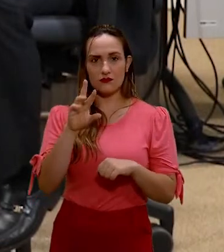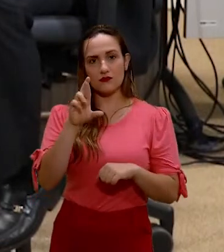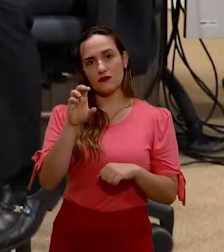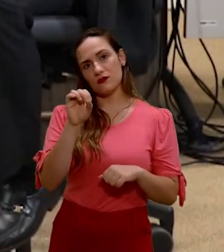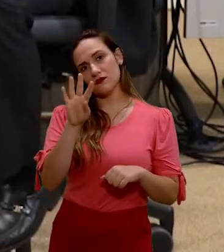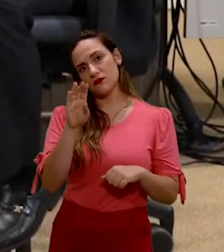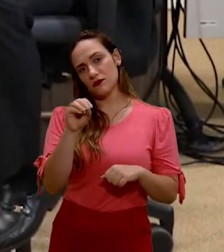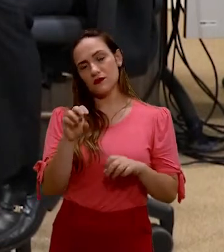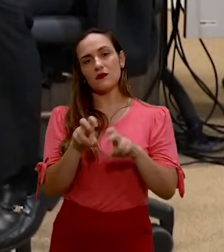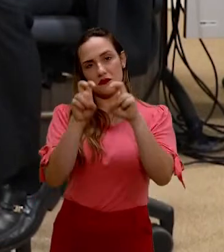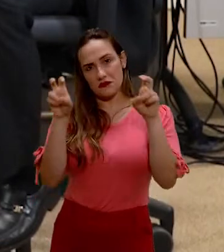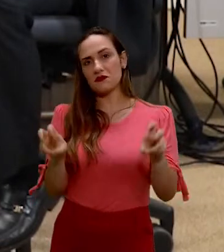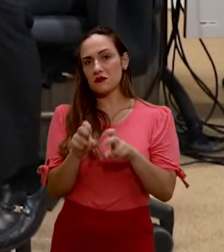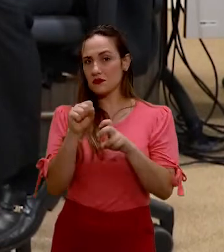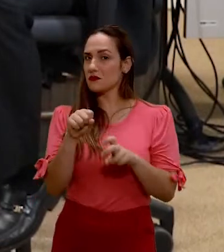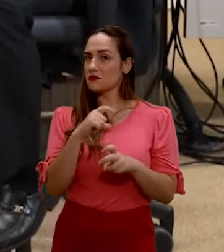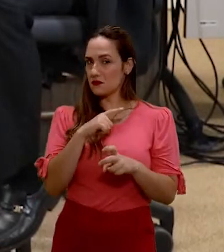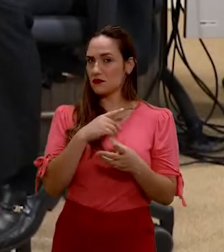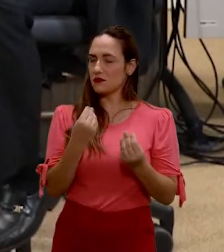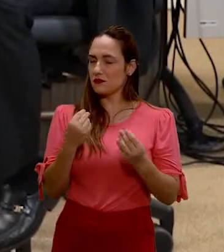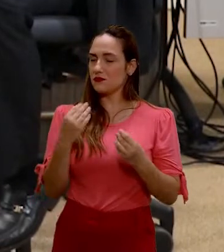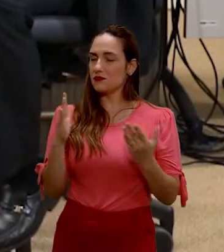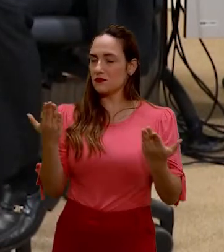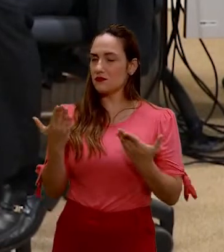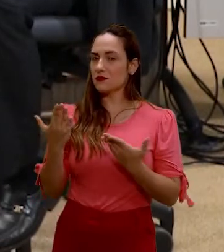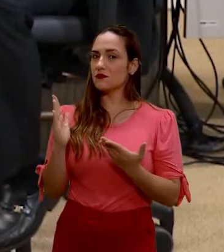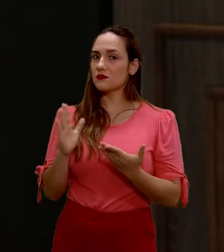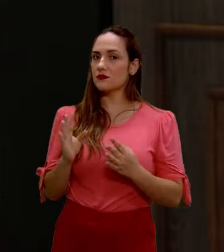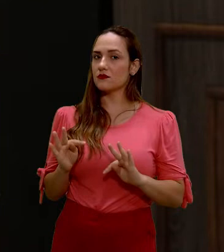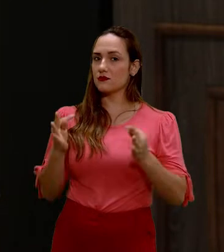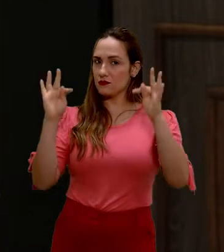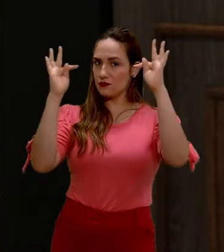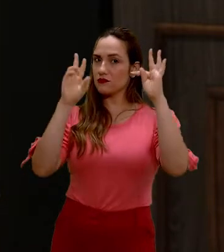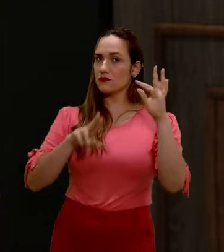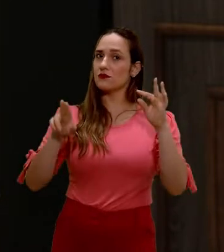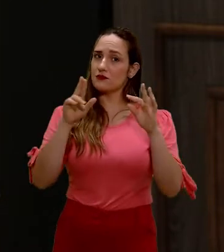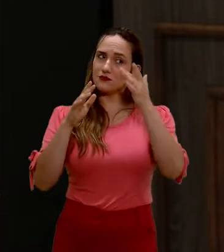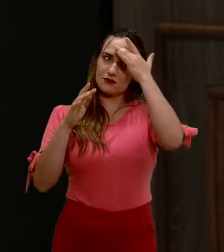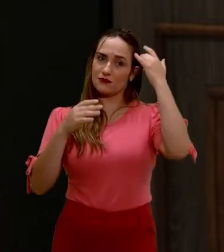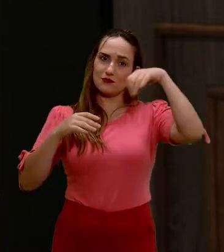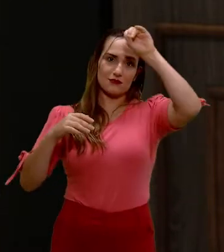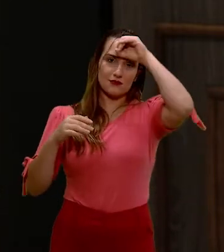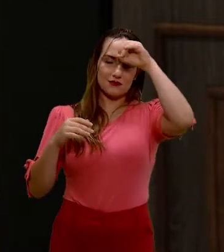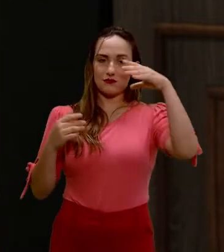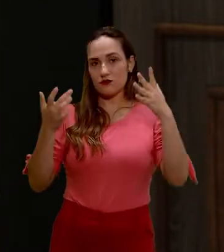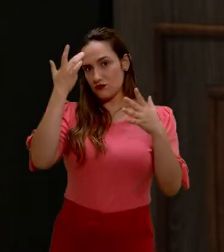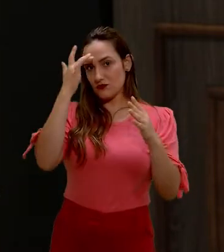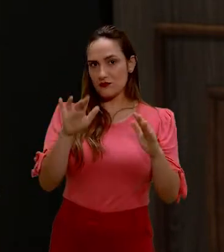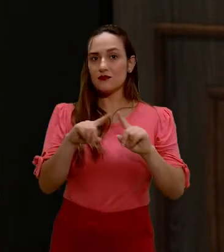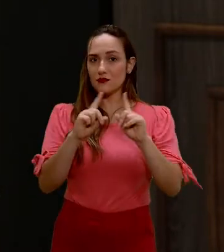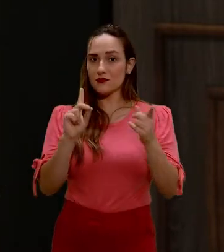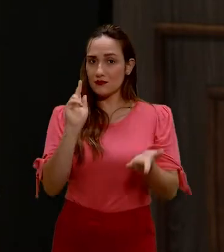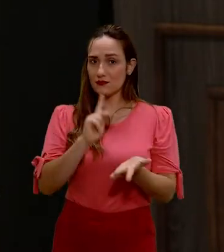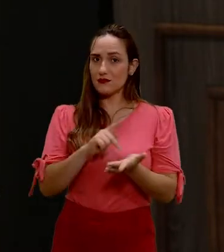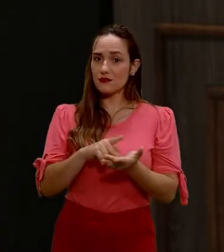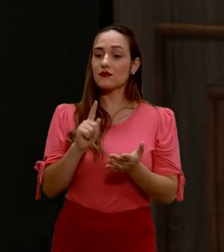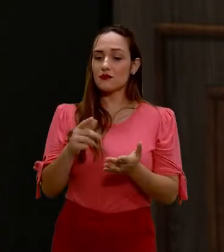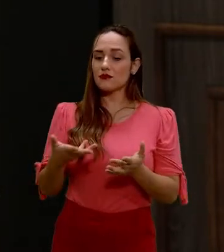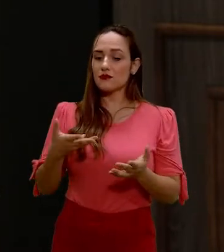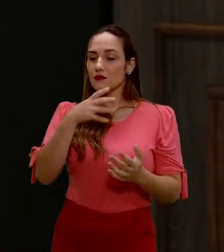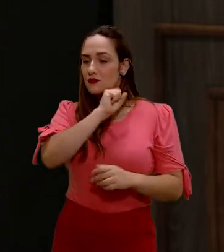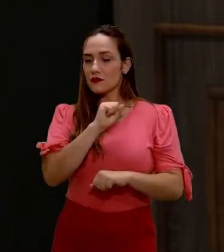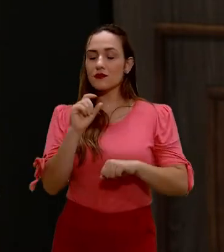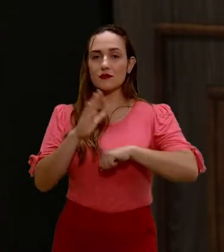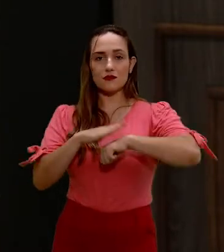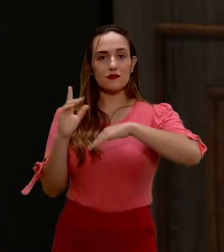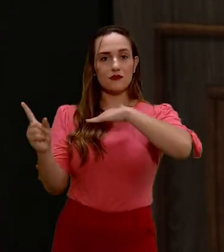utilização de robôs, uma série de outras coisas que as pessoas não sabem. Tudo com vista a aumentar